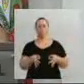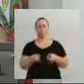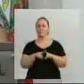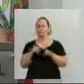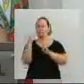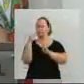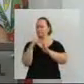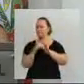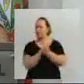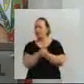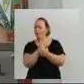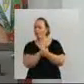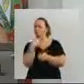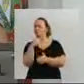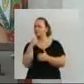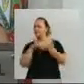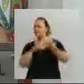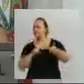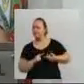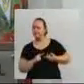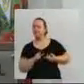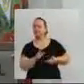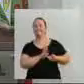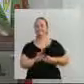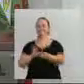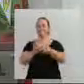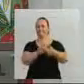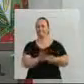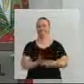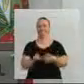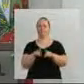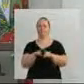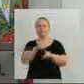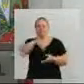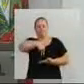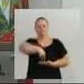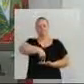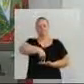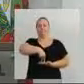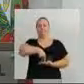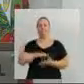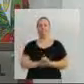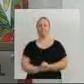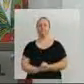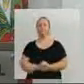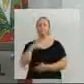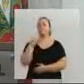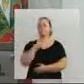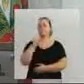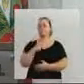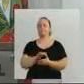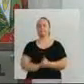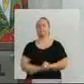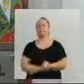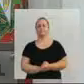pontos são importantes a gente fazer o levantamento e a apresentação na tribuna dessa casa. Primeiro, é importante relembrar